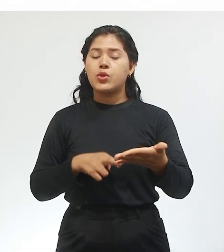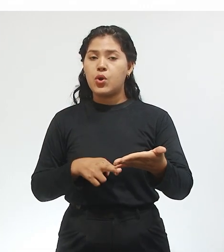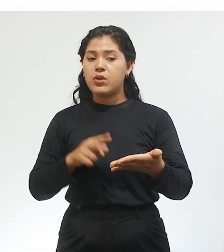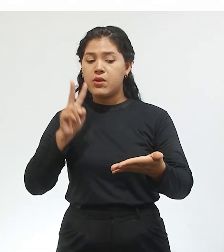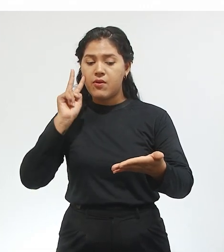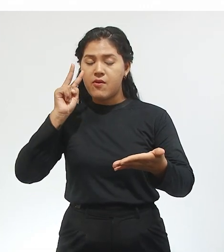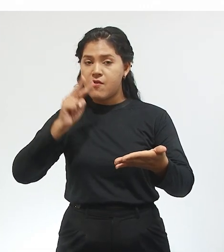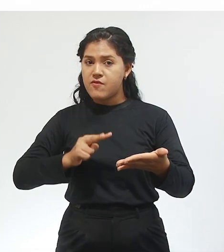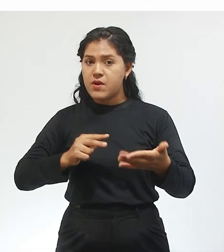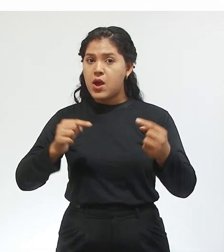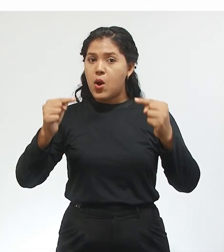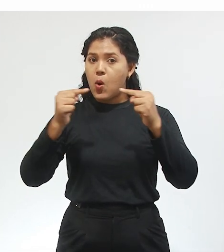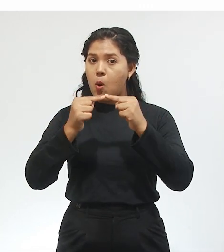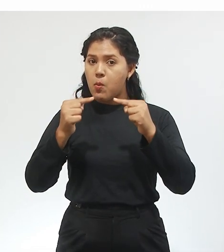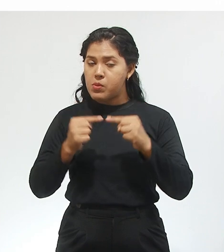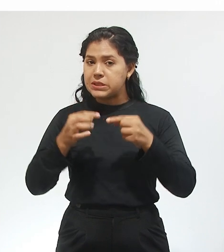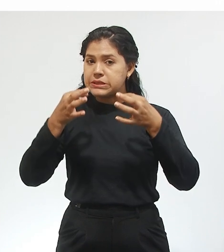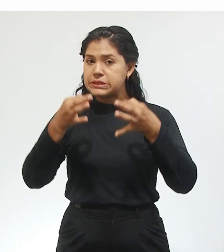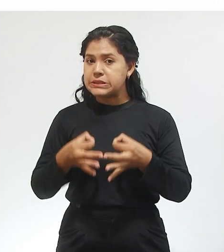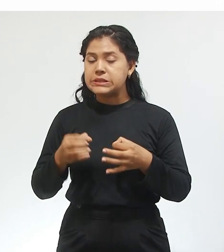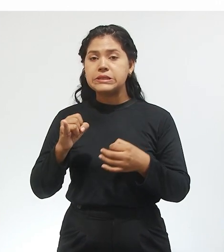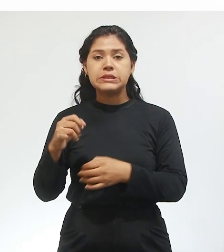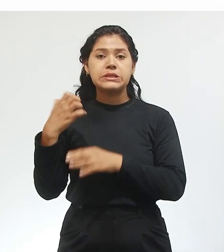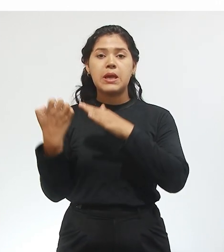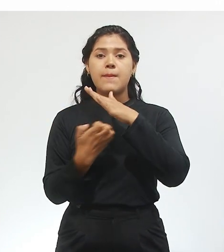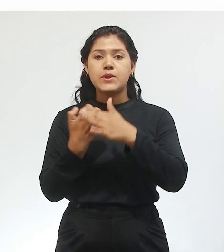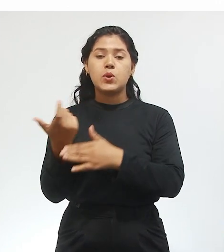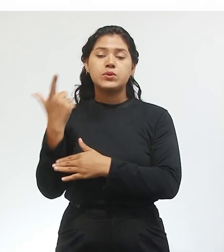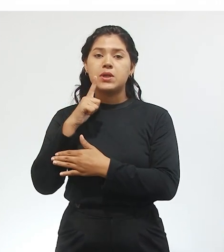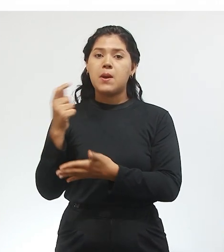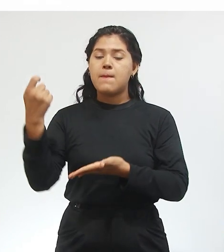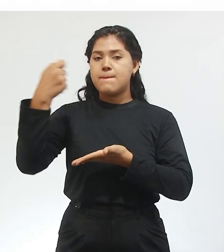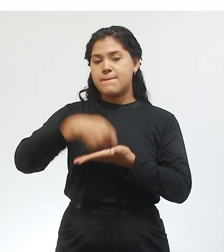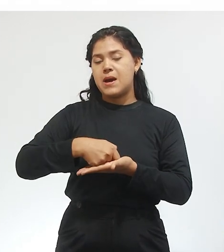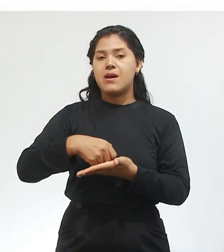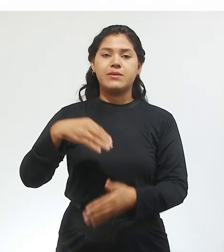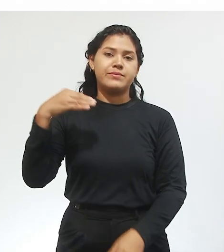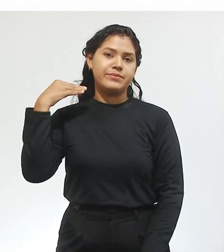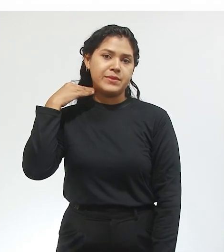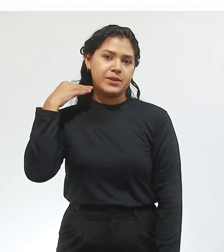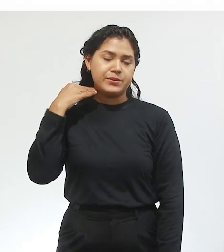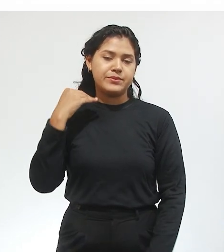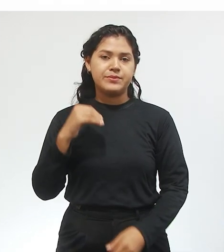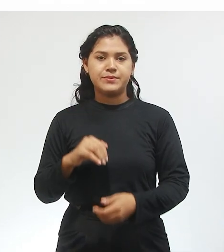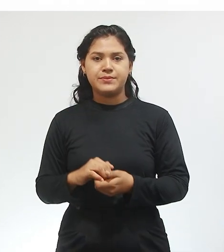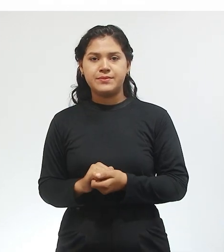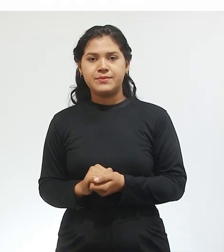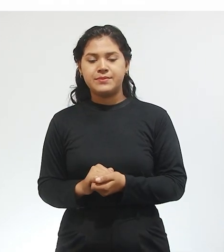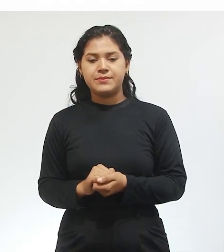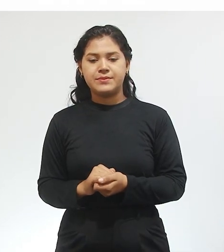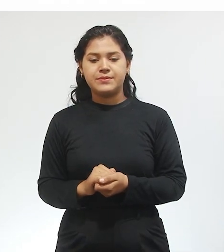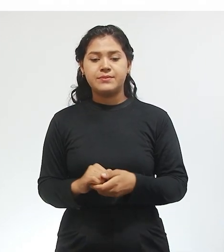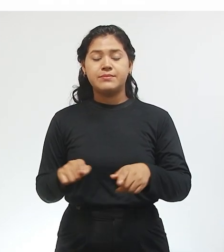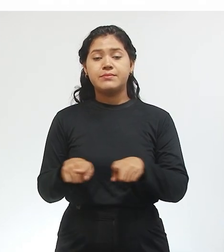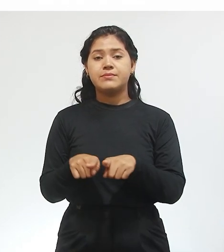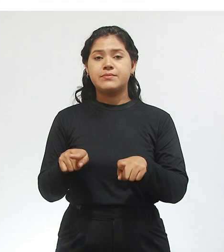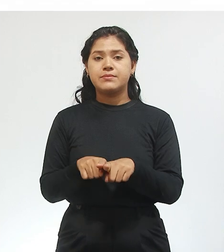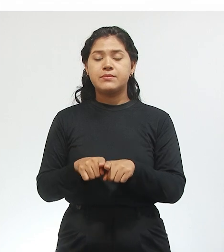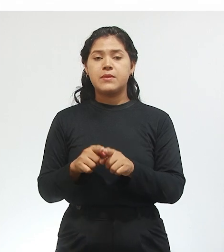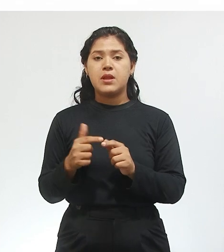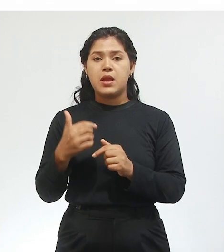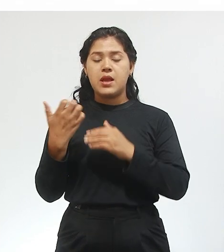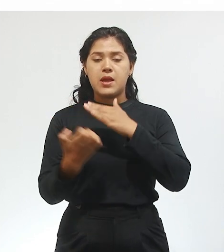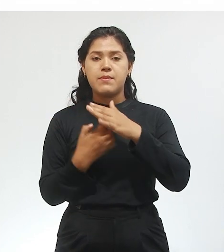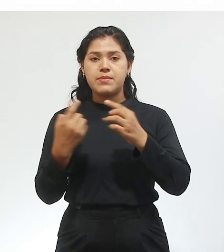está solvente, se a empresa teria condições de pagar determinado empréstimo. Os concorrentes também, né, eles querem